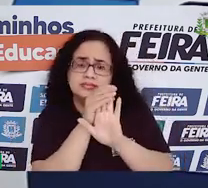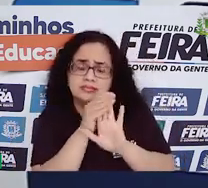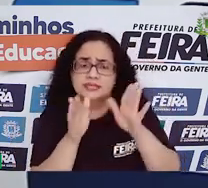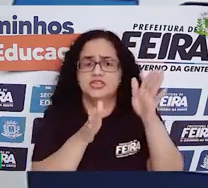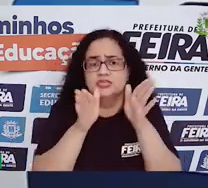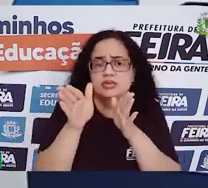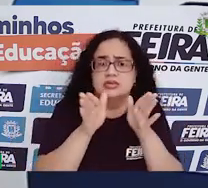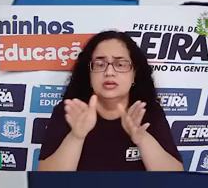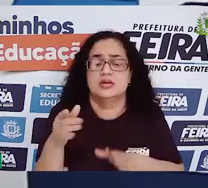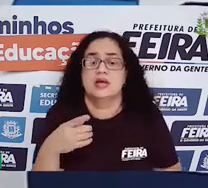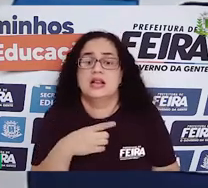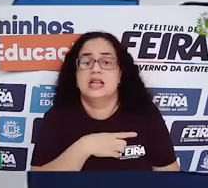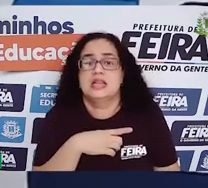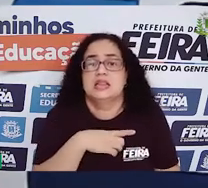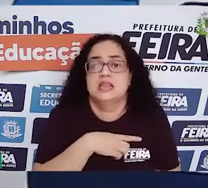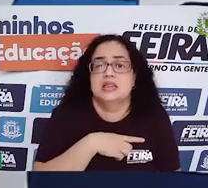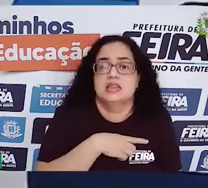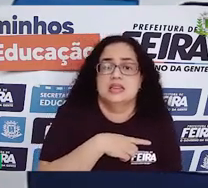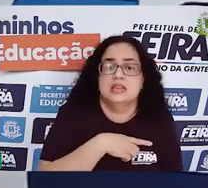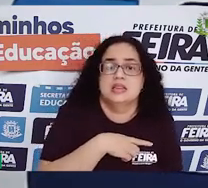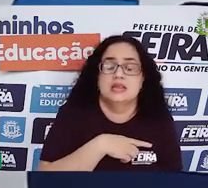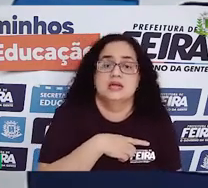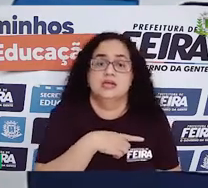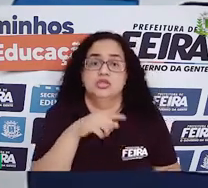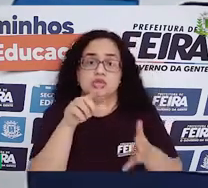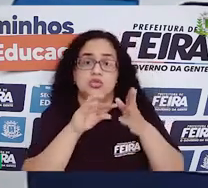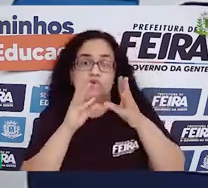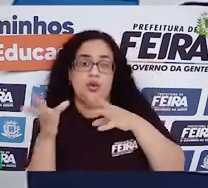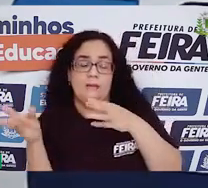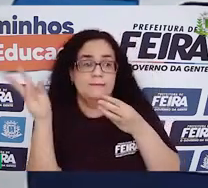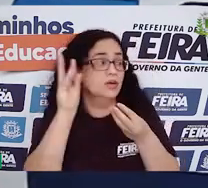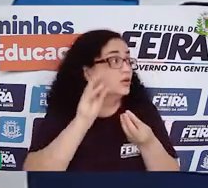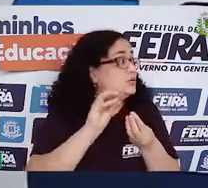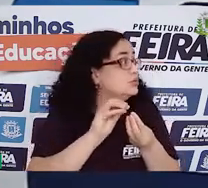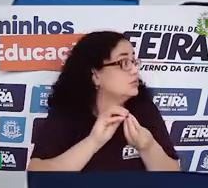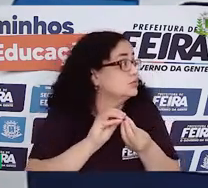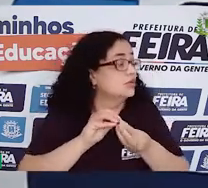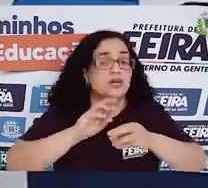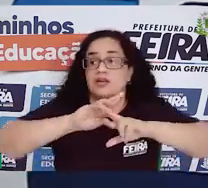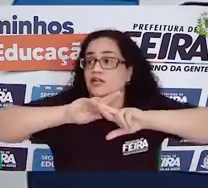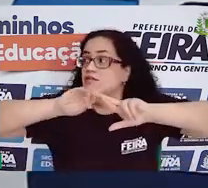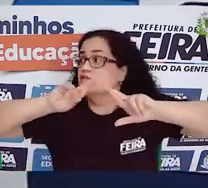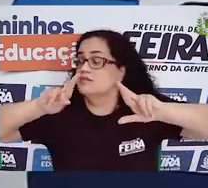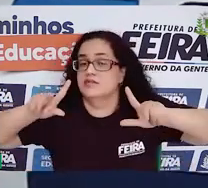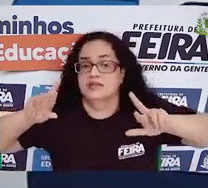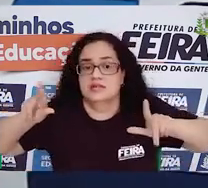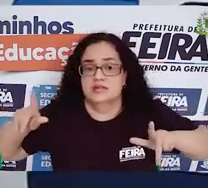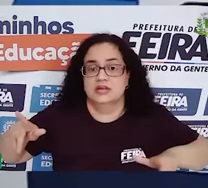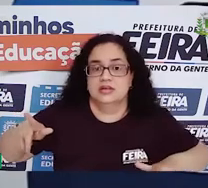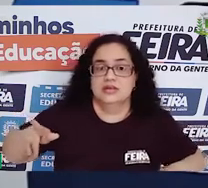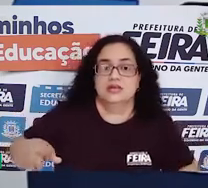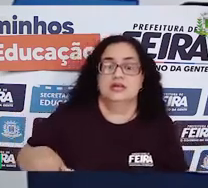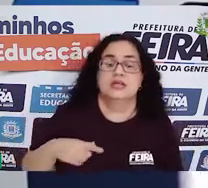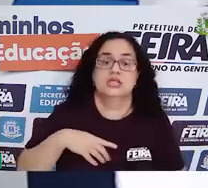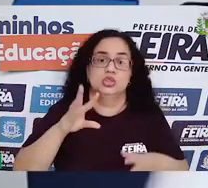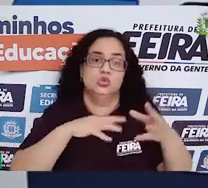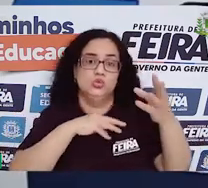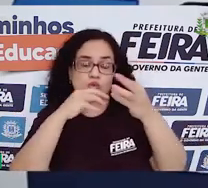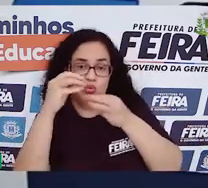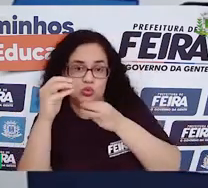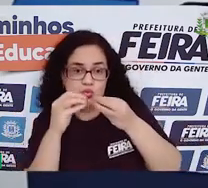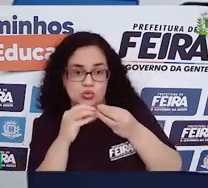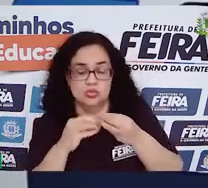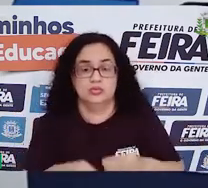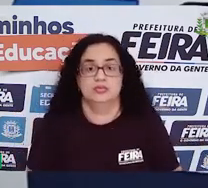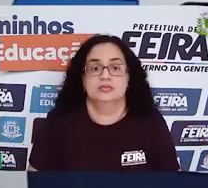flexível. Permitiu aí, ó, que fosse dobrado, né, em diversas posições, em diversas dobras em cima de